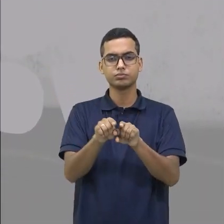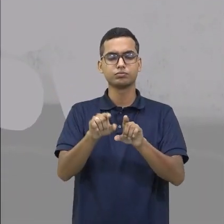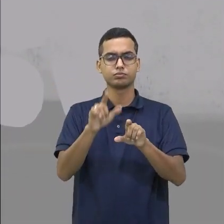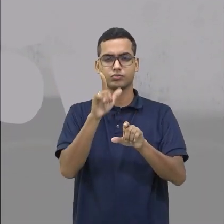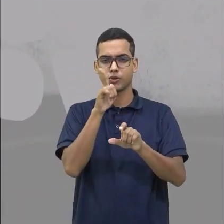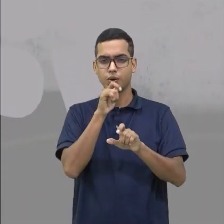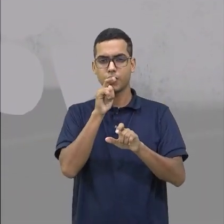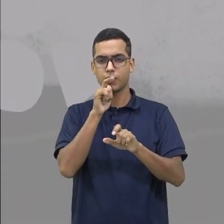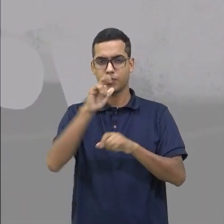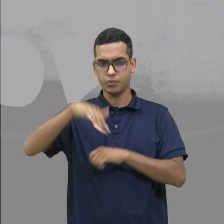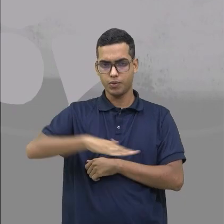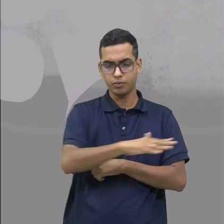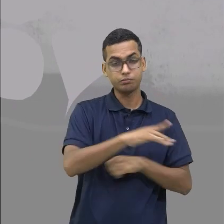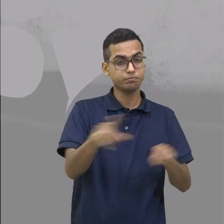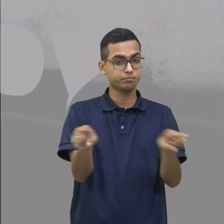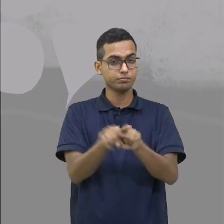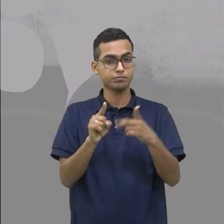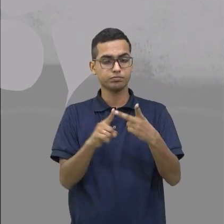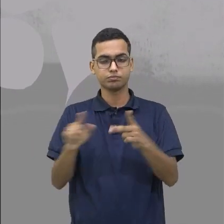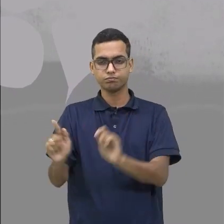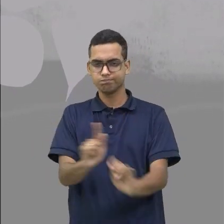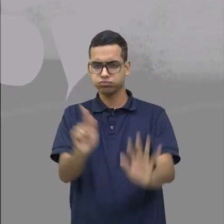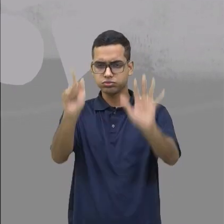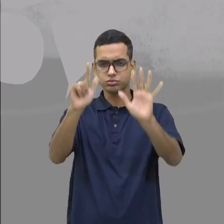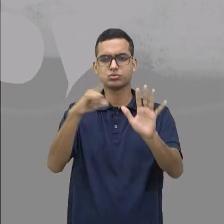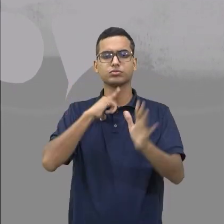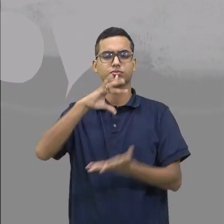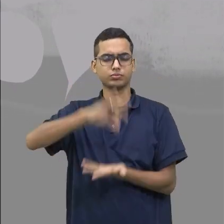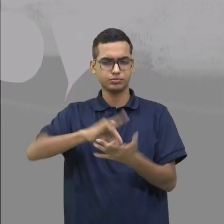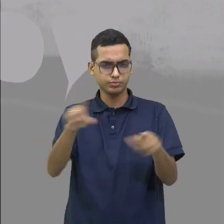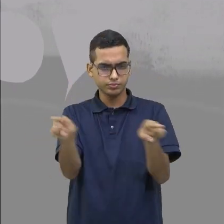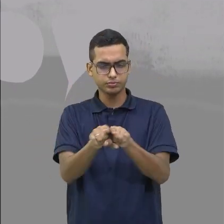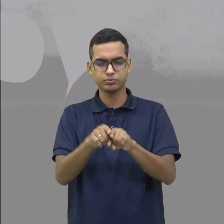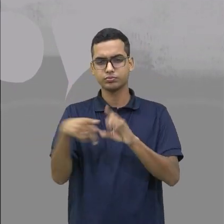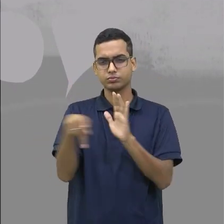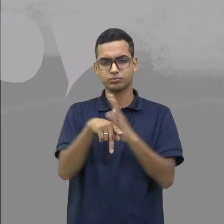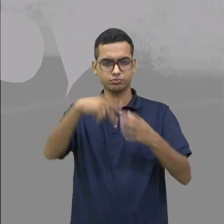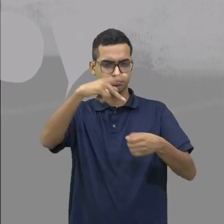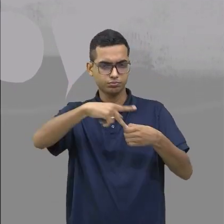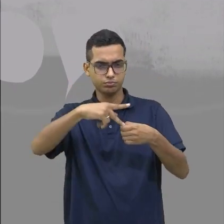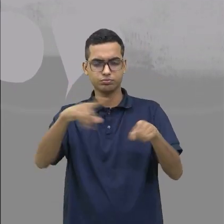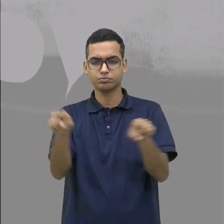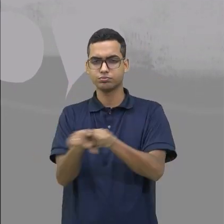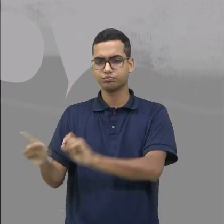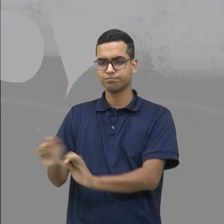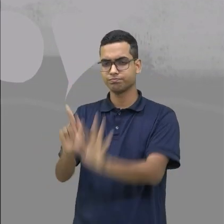e gasosas, constituindo, respectivamente, o petróleo e o gás natural.